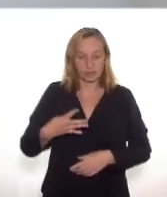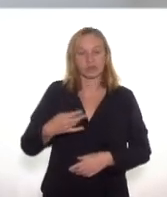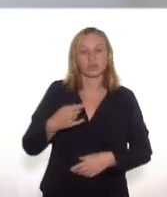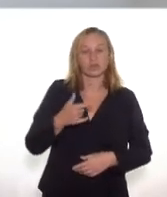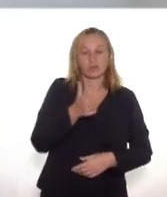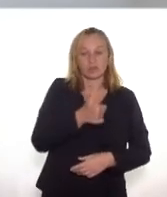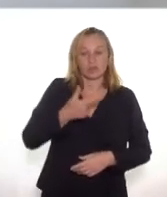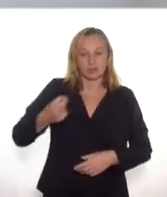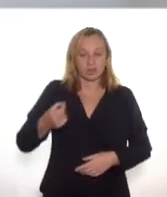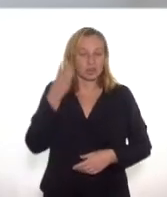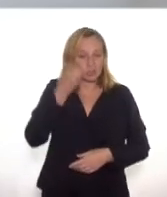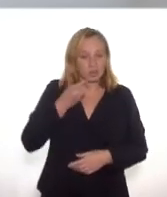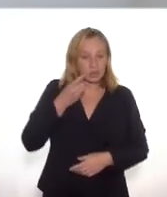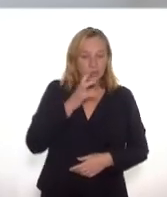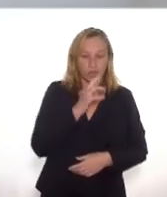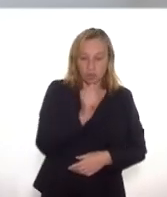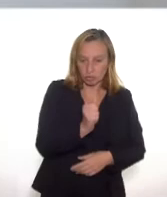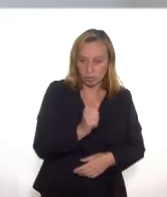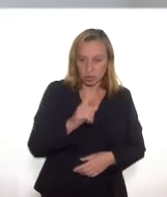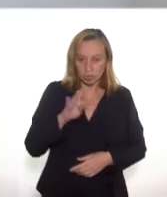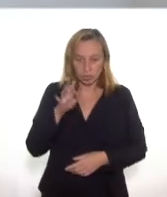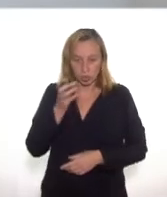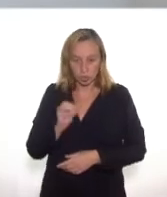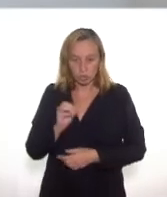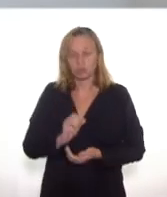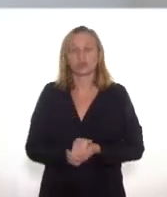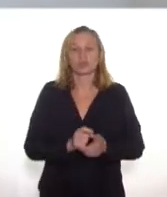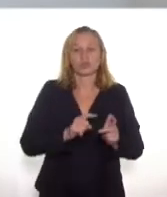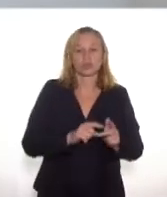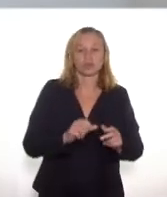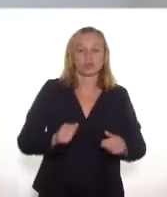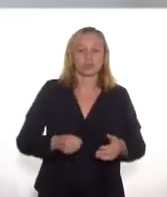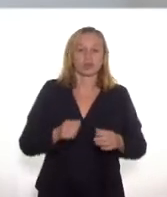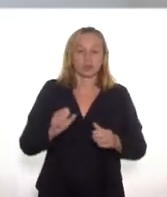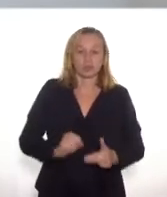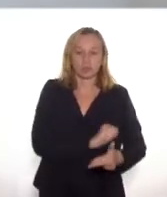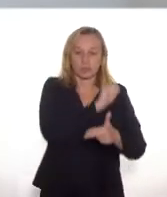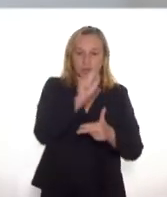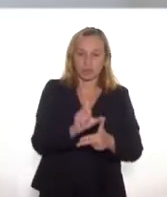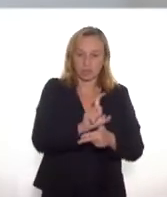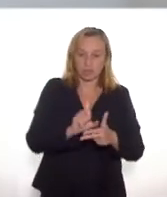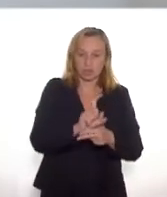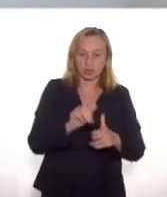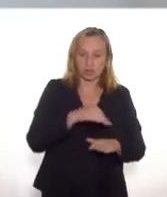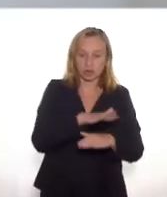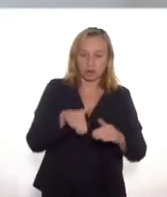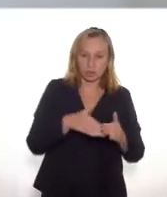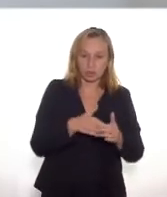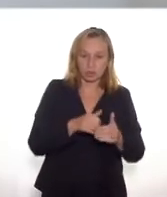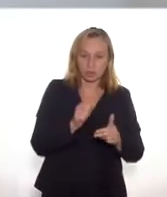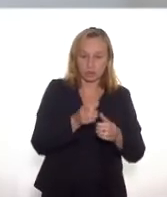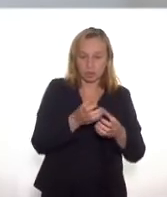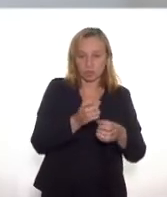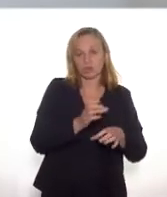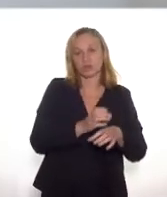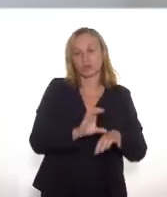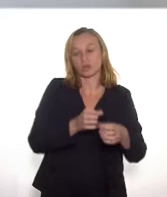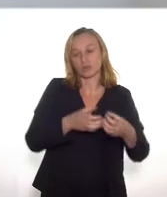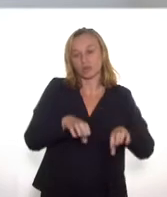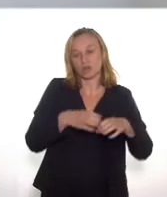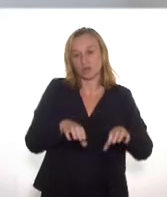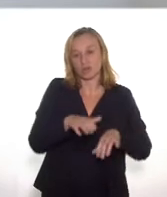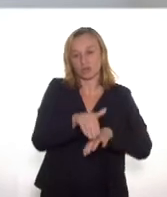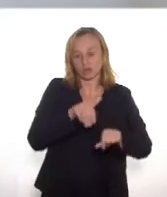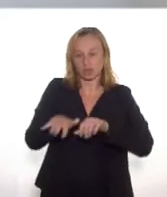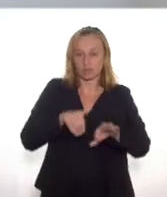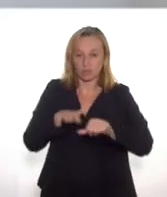2747-2020, de autoria dos deputados Rodrigo Amorim e Bruno Dauari, que autoriza o Poder Executivo a convocar todos os aprovados o concurso para cargo de